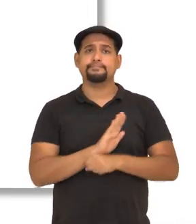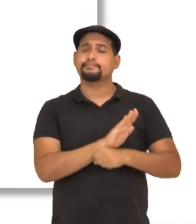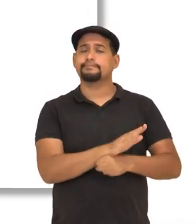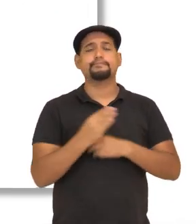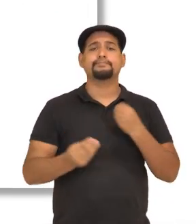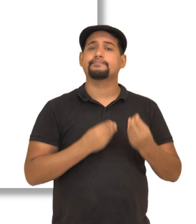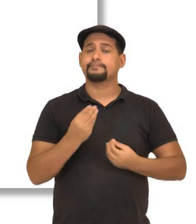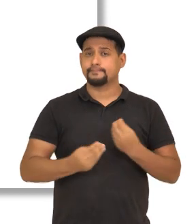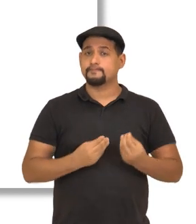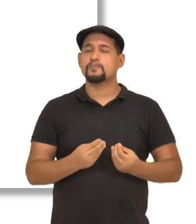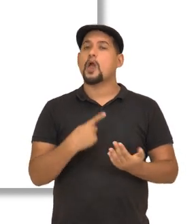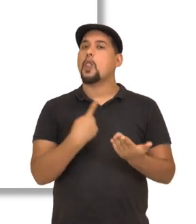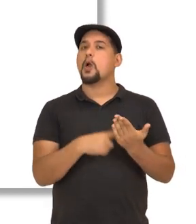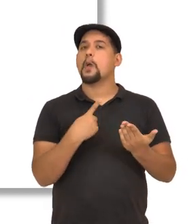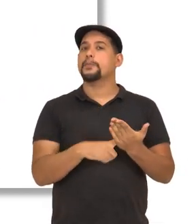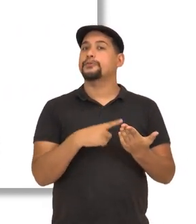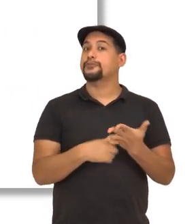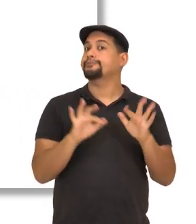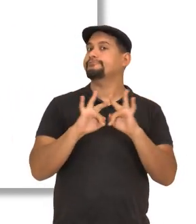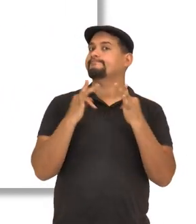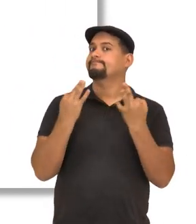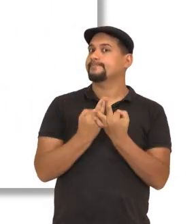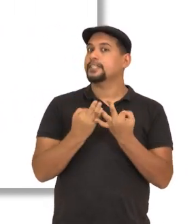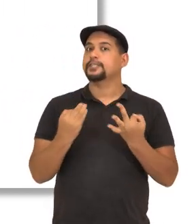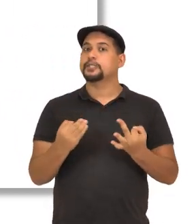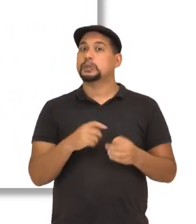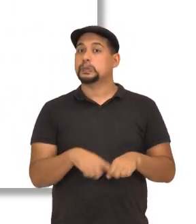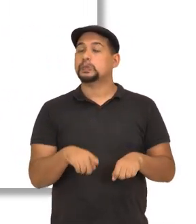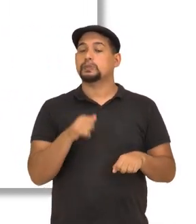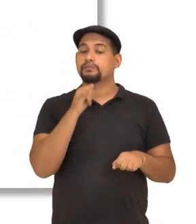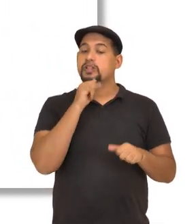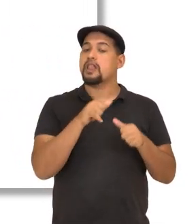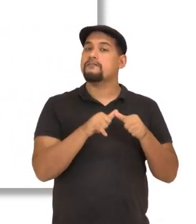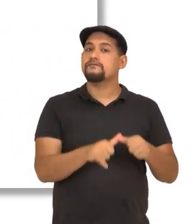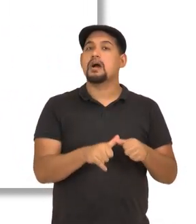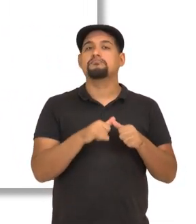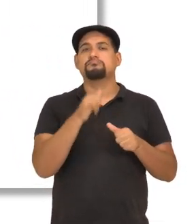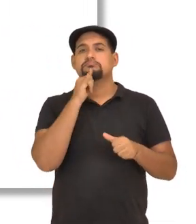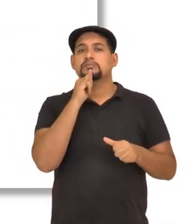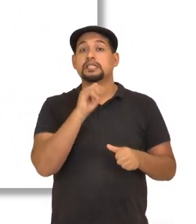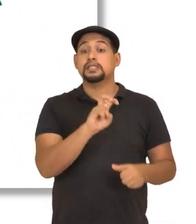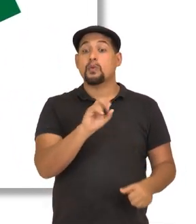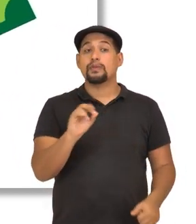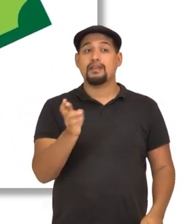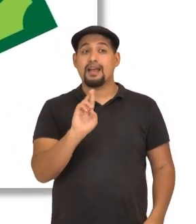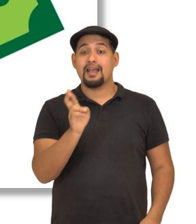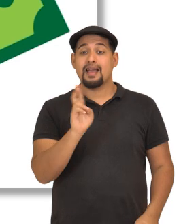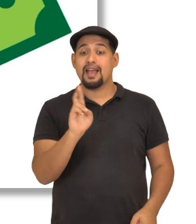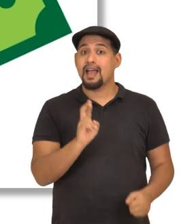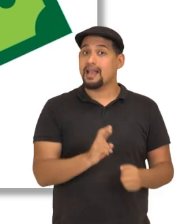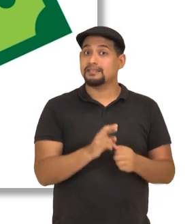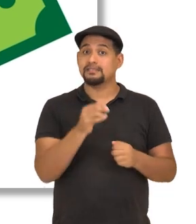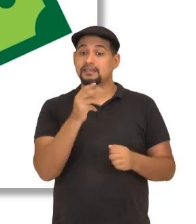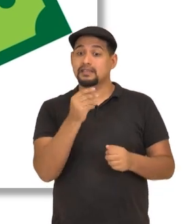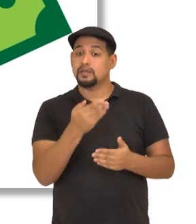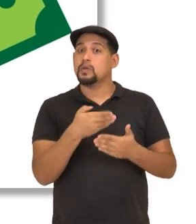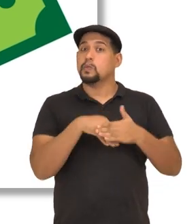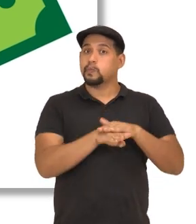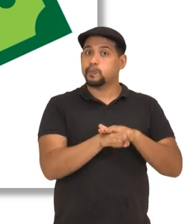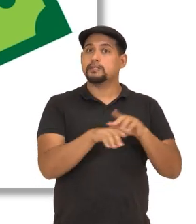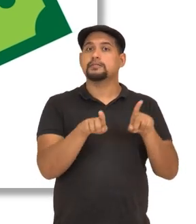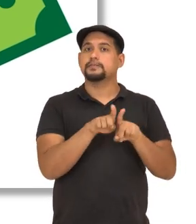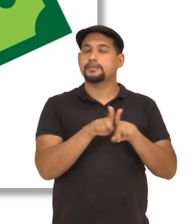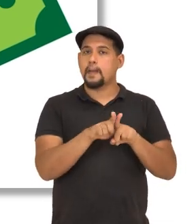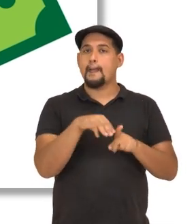renda? Ela combinou com seus pais que, durante esse período, ela pouparia R$ 50 da sua mesada, que